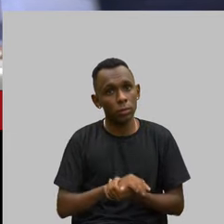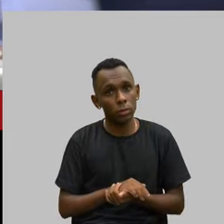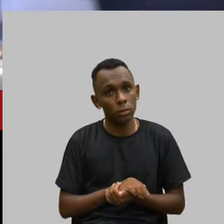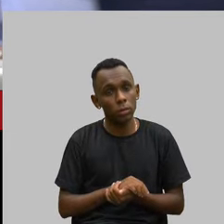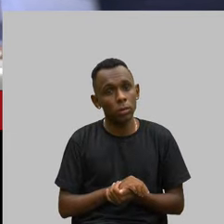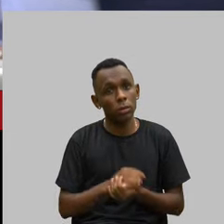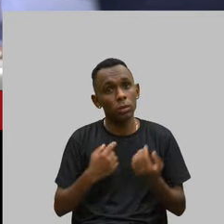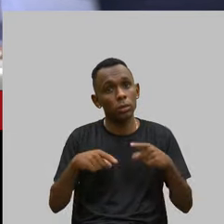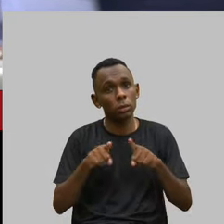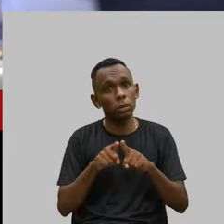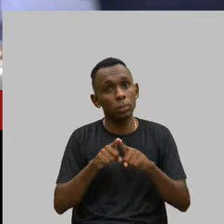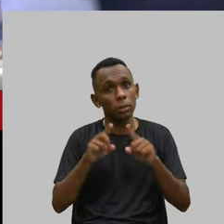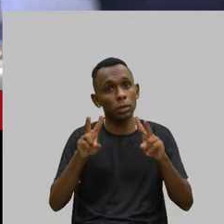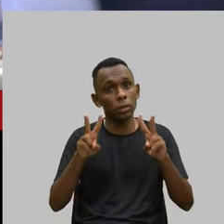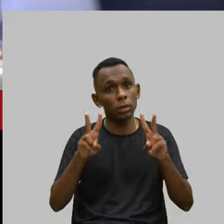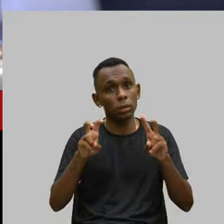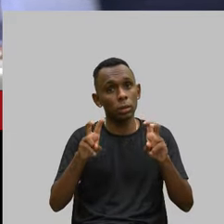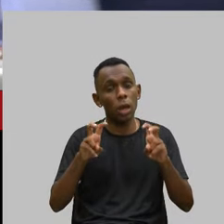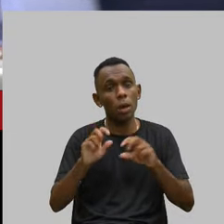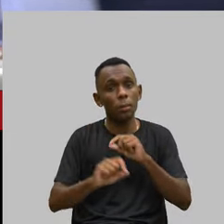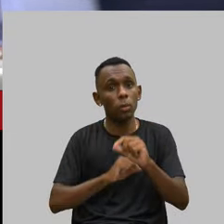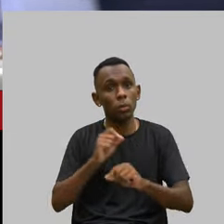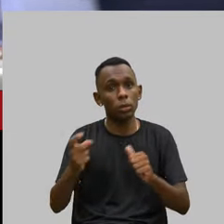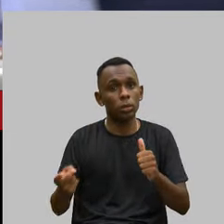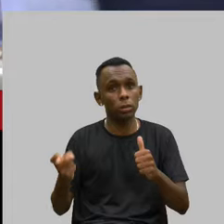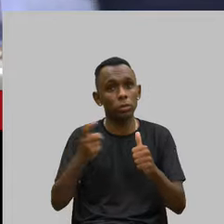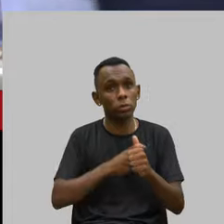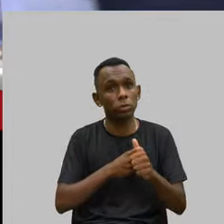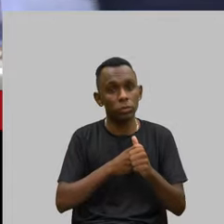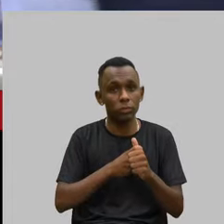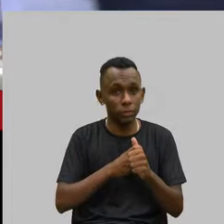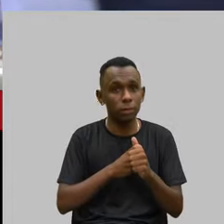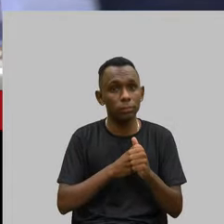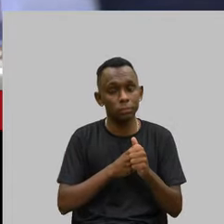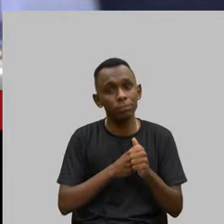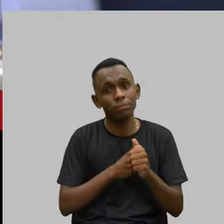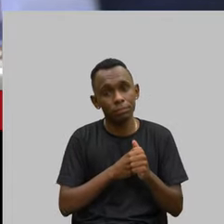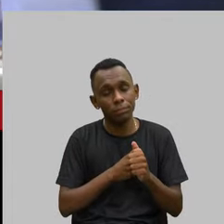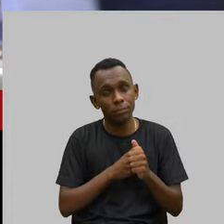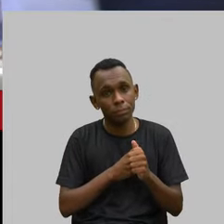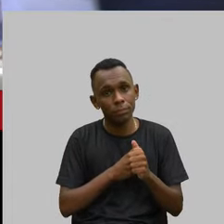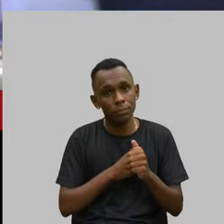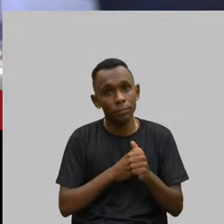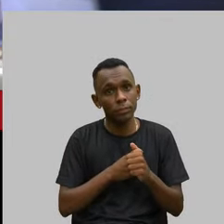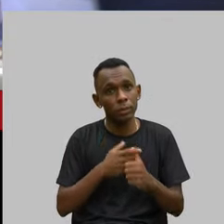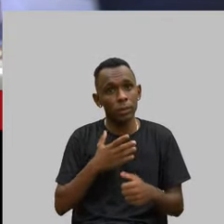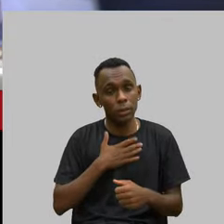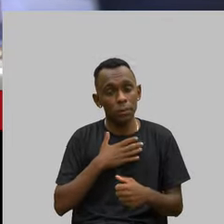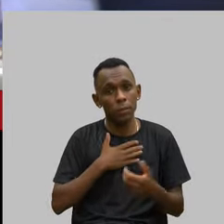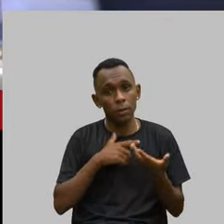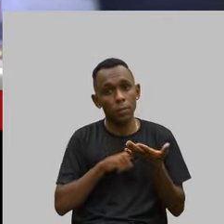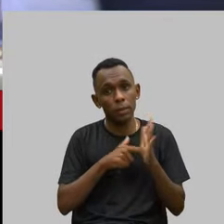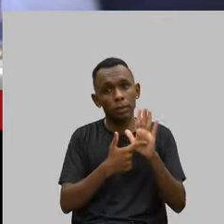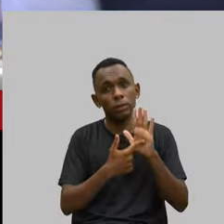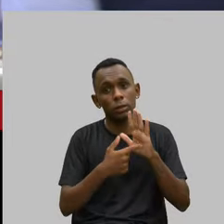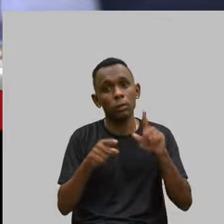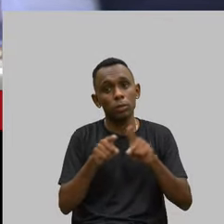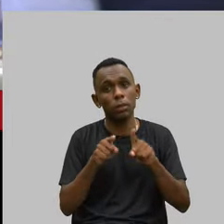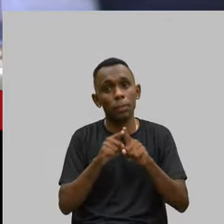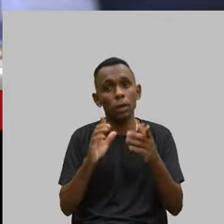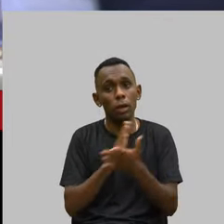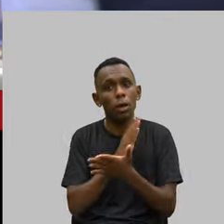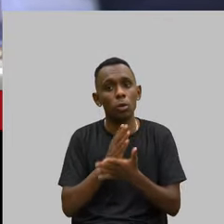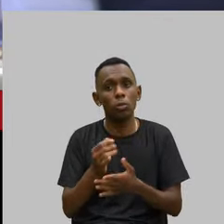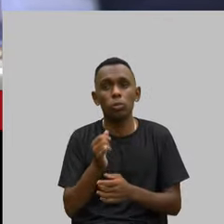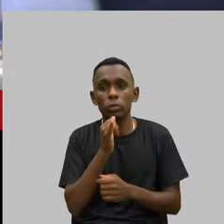agora falando sobre dívida de n num conceito Mais amplo passivo né Eh na minha apresentação Eu também trouxe alguns exemplos de